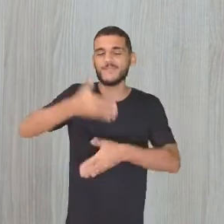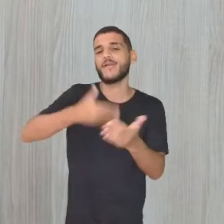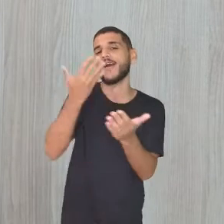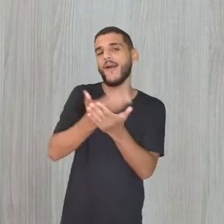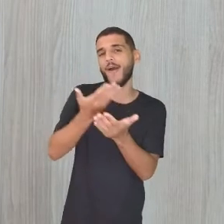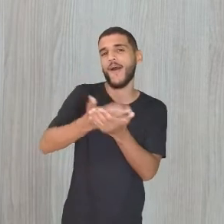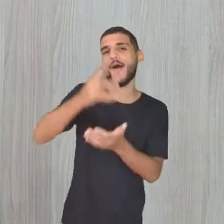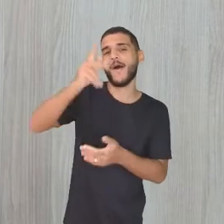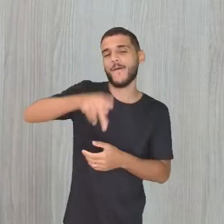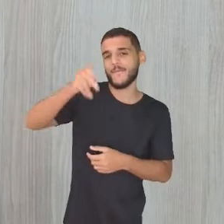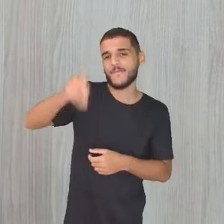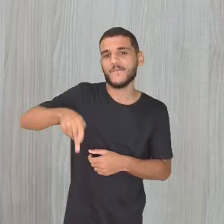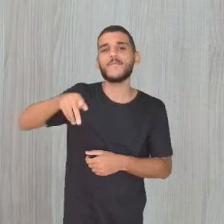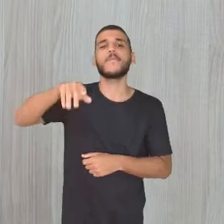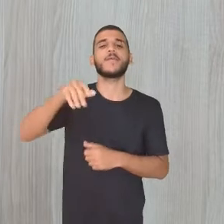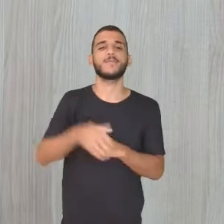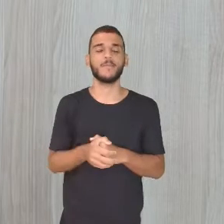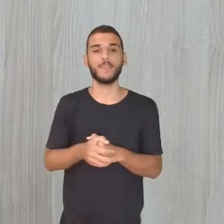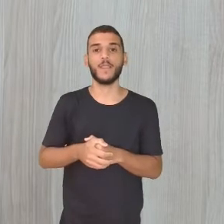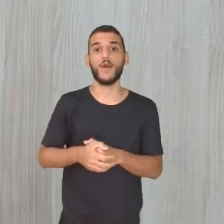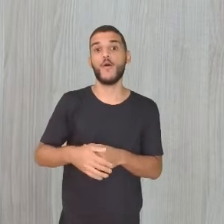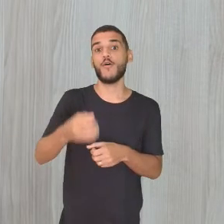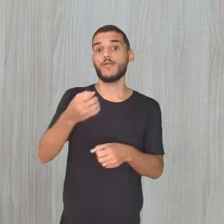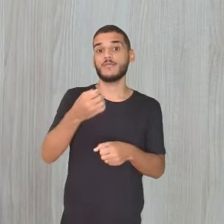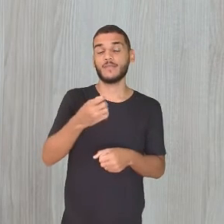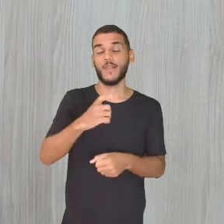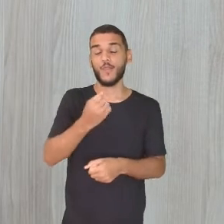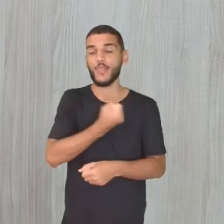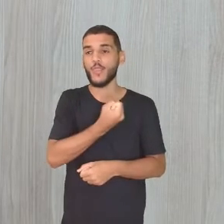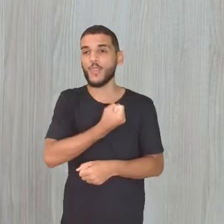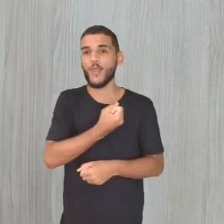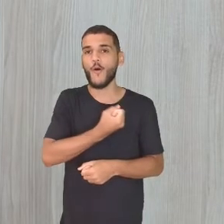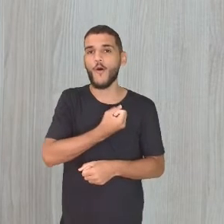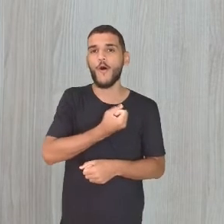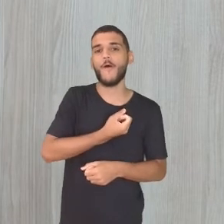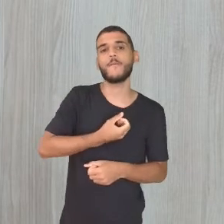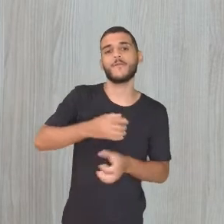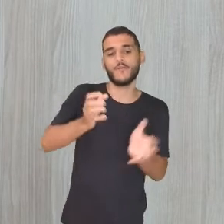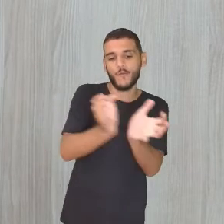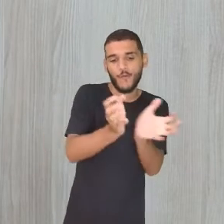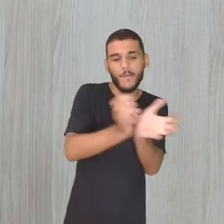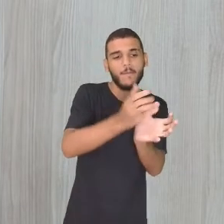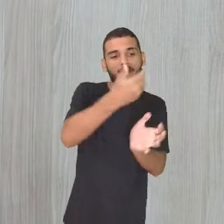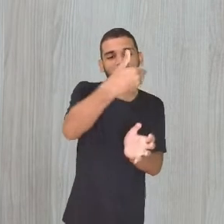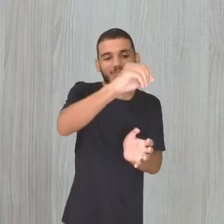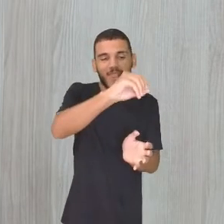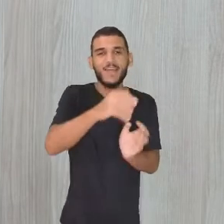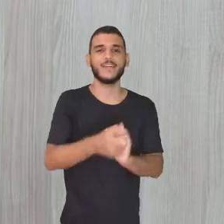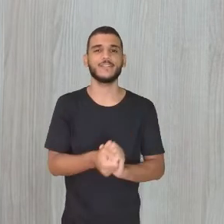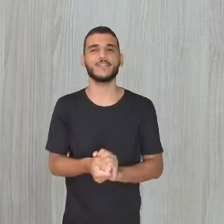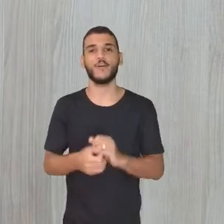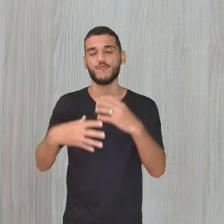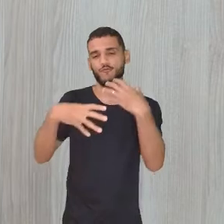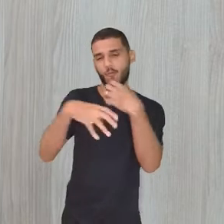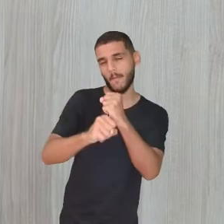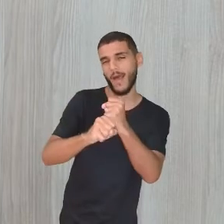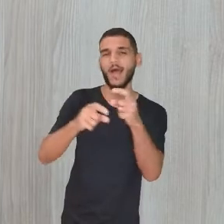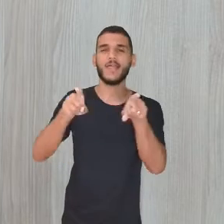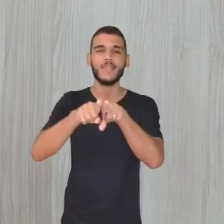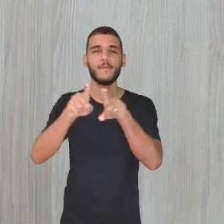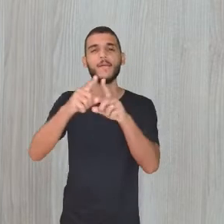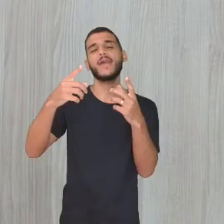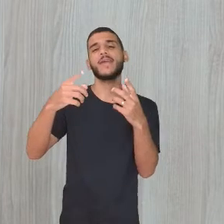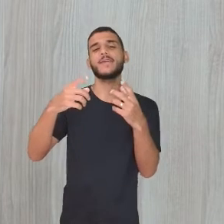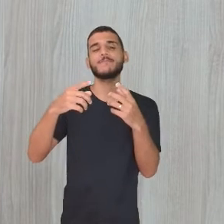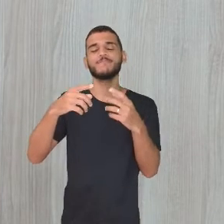professor Pedro, números decimais. Já filei ali, ó, já vi que é números decimais, ele somar, subtrair. Será que você sabe